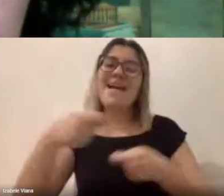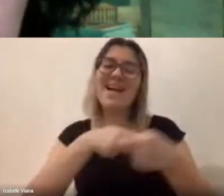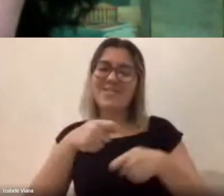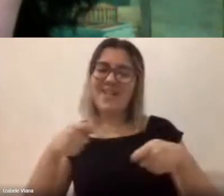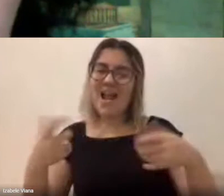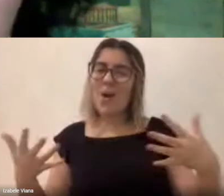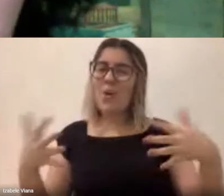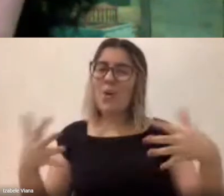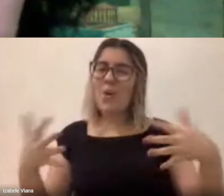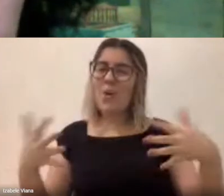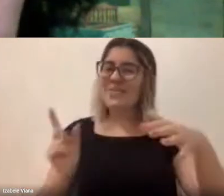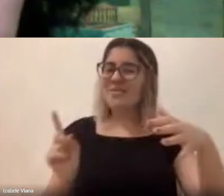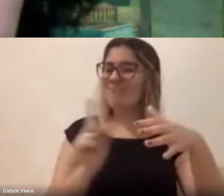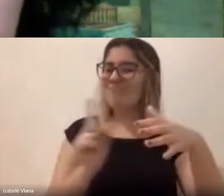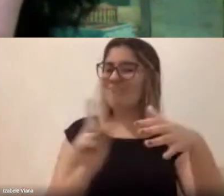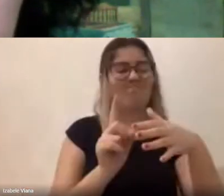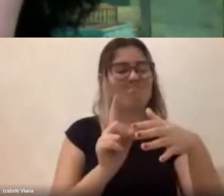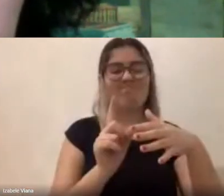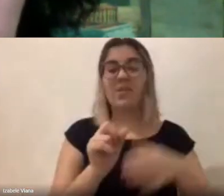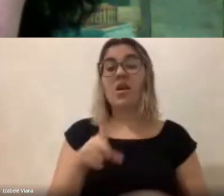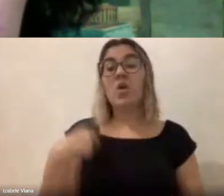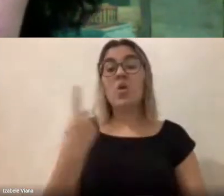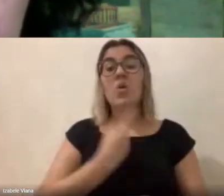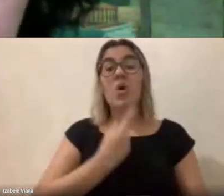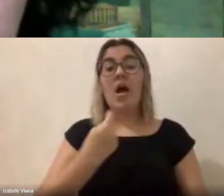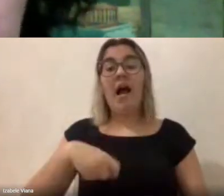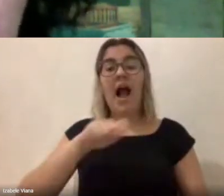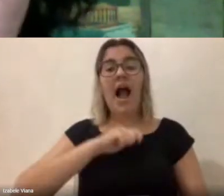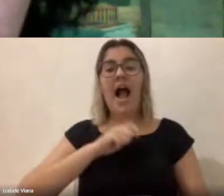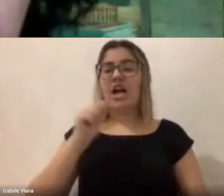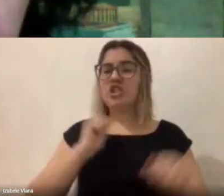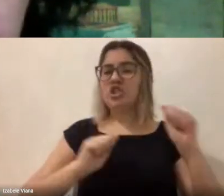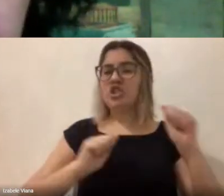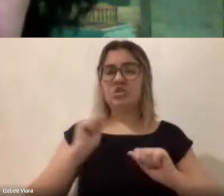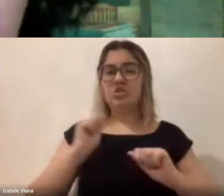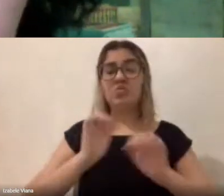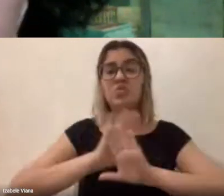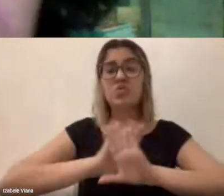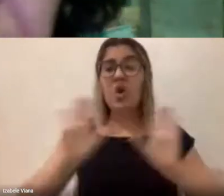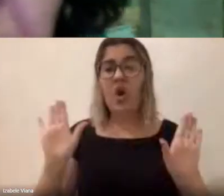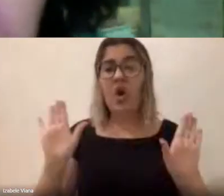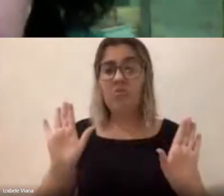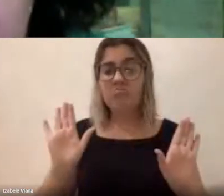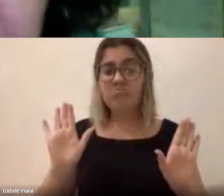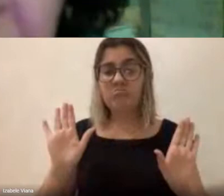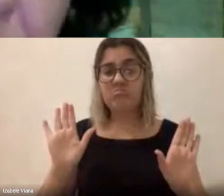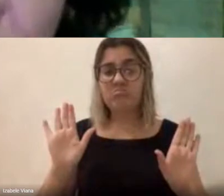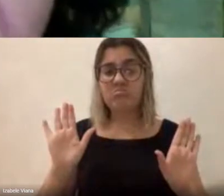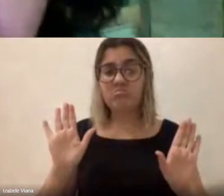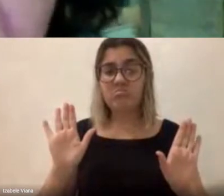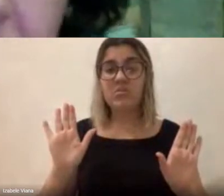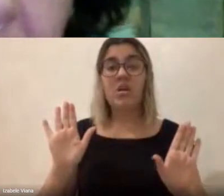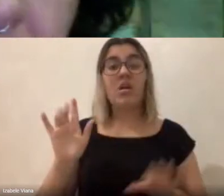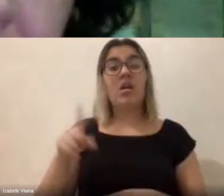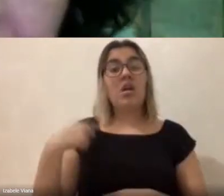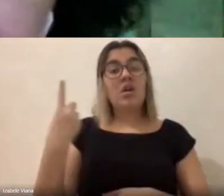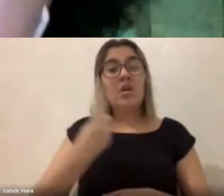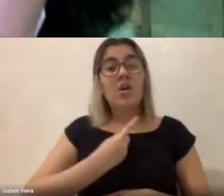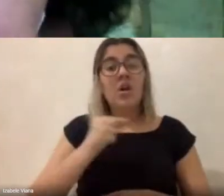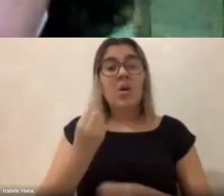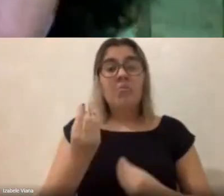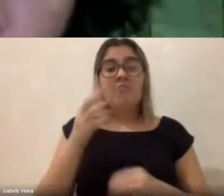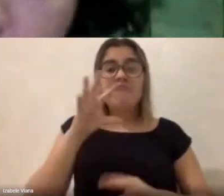artista e ponto. E que lida com as linguagens e manuseia essas linguagens